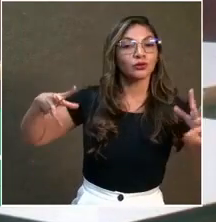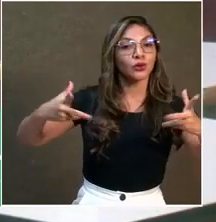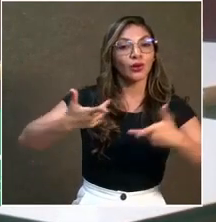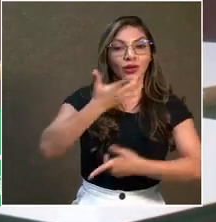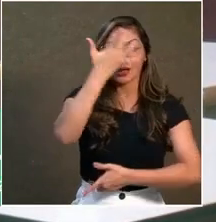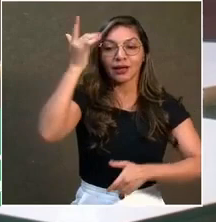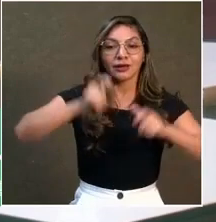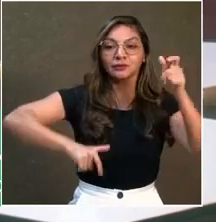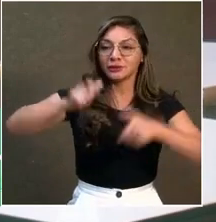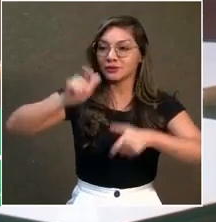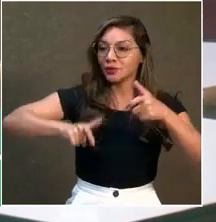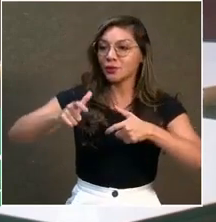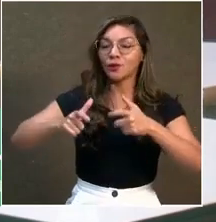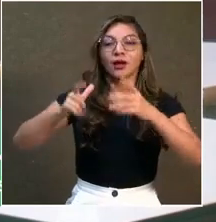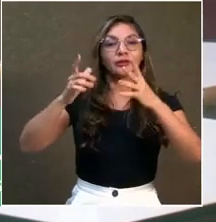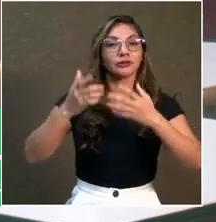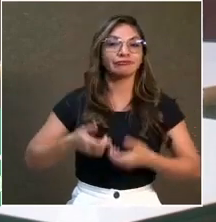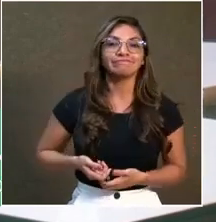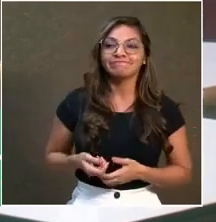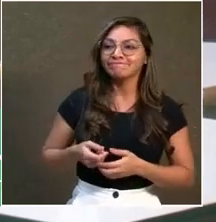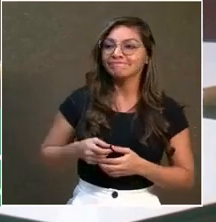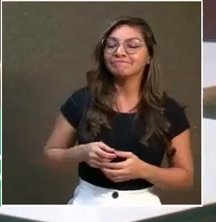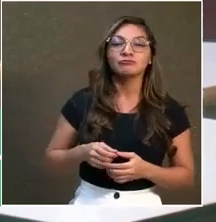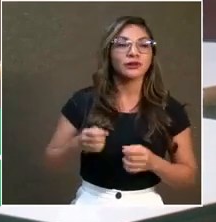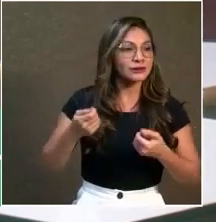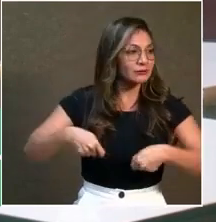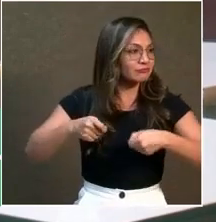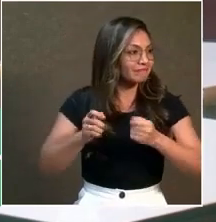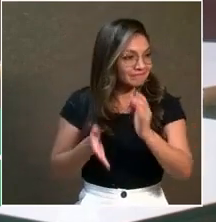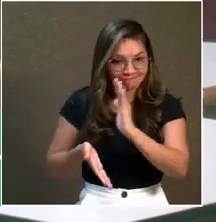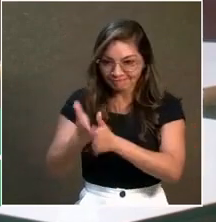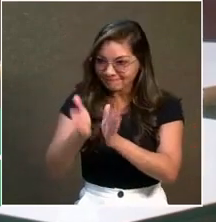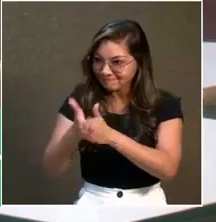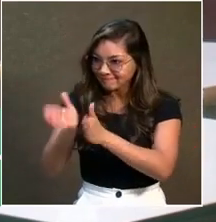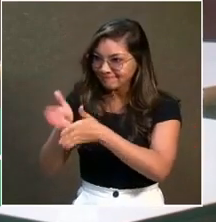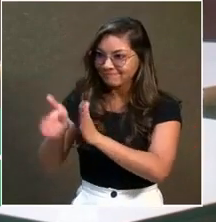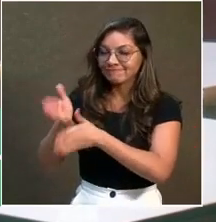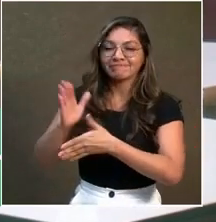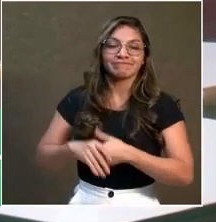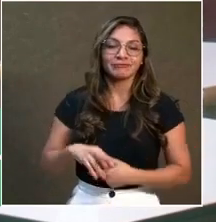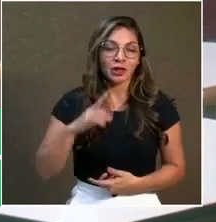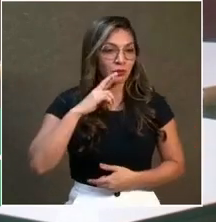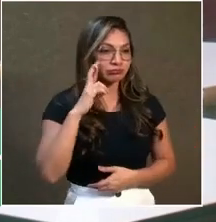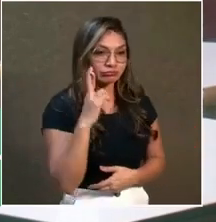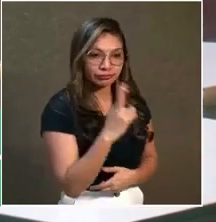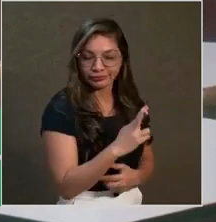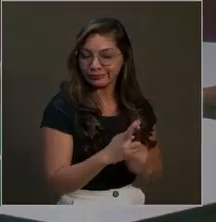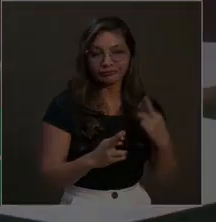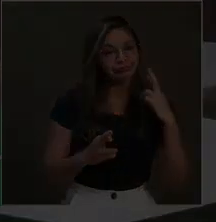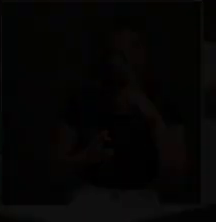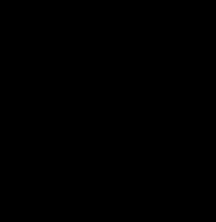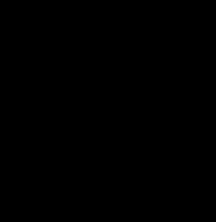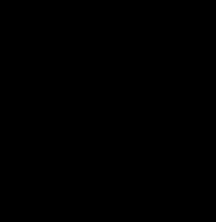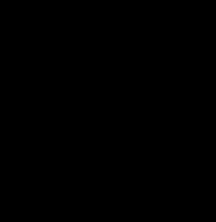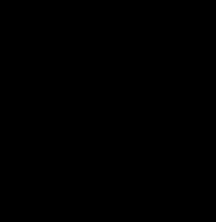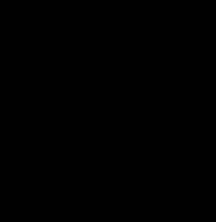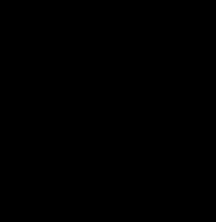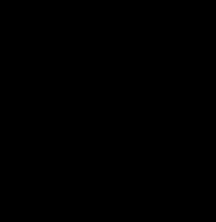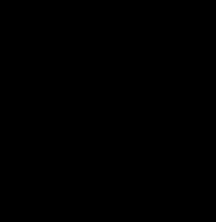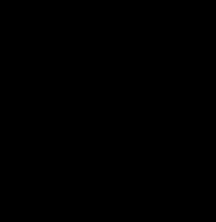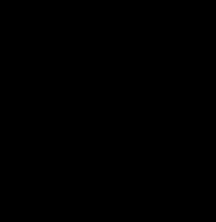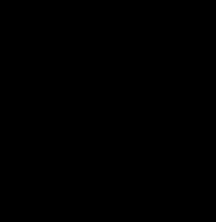que não haverá réplica. De igual modo, não haverá tréplica. Tá?